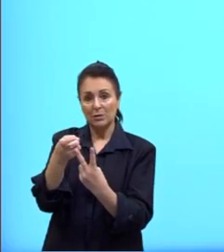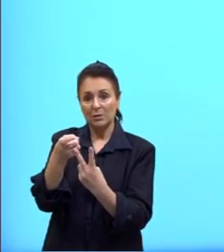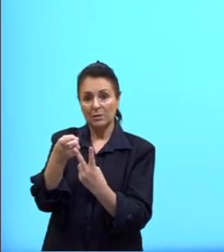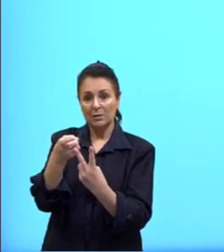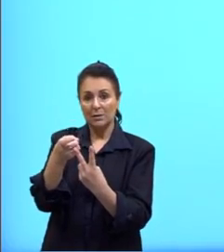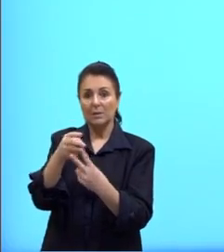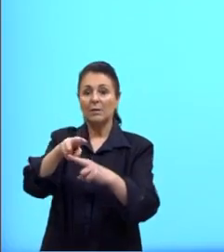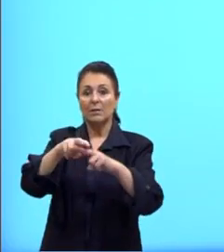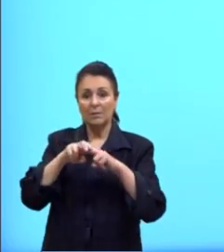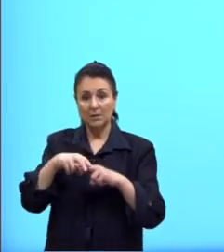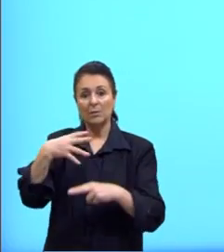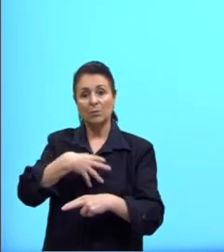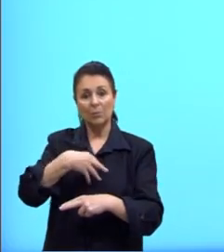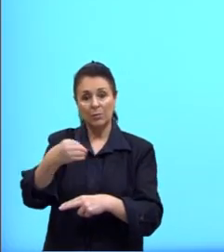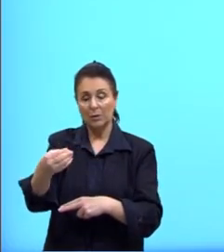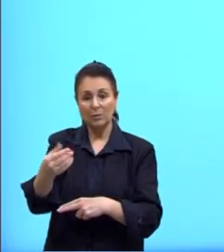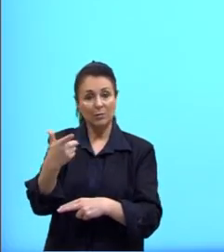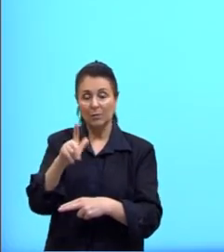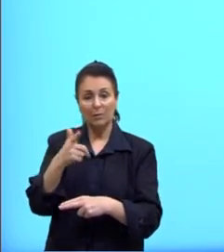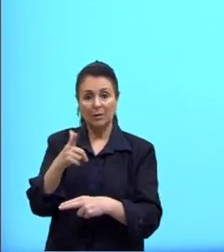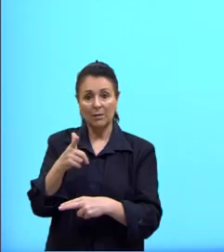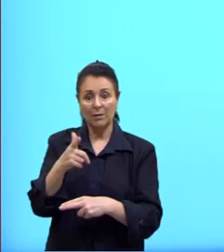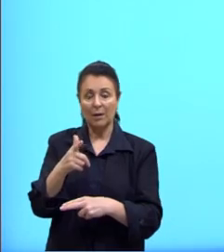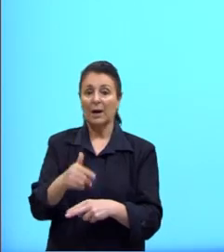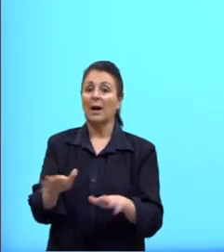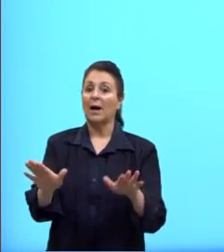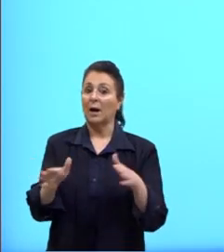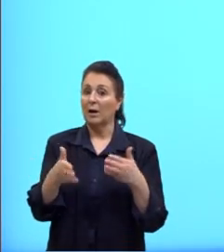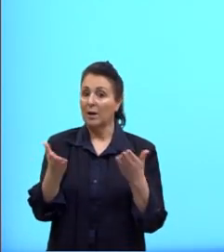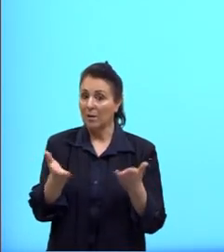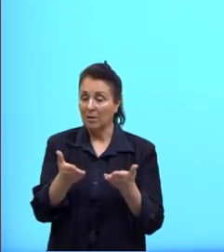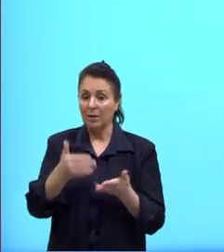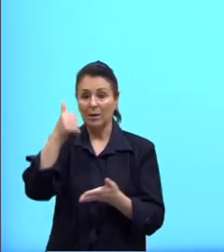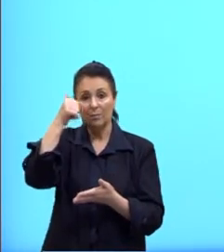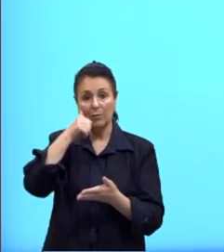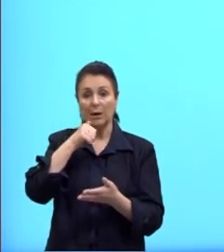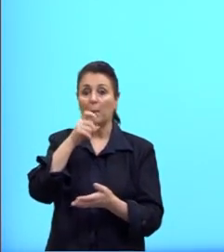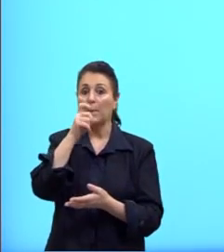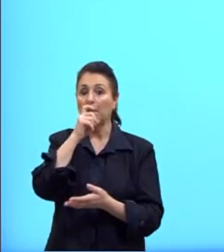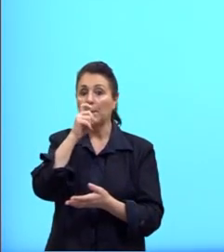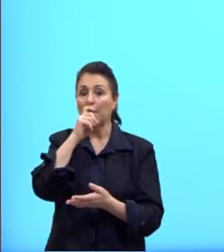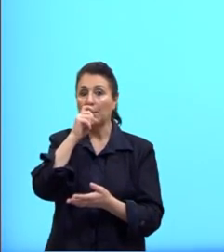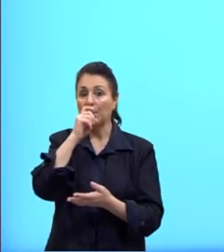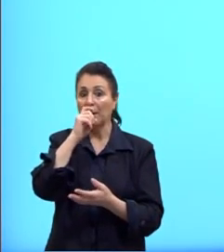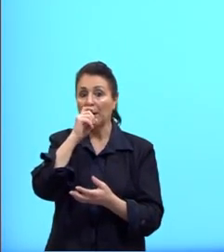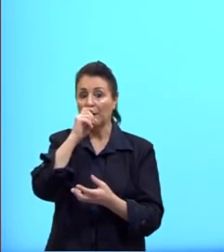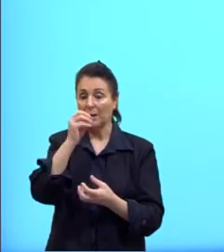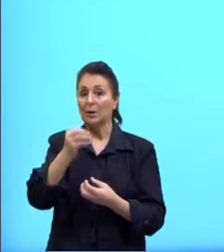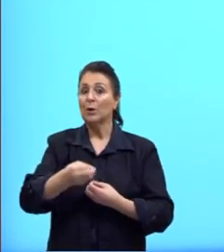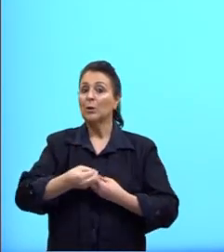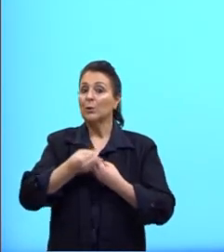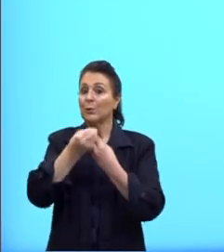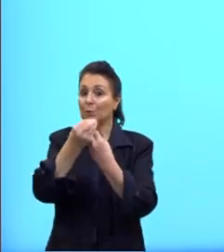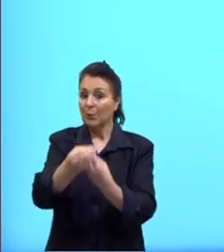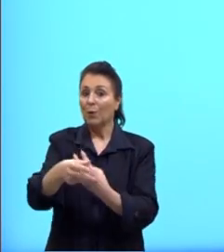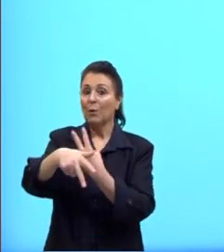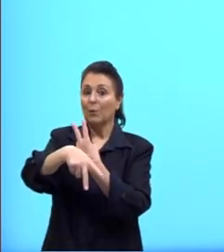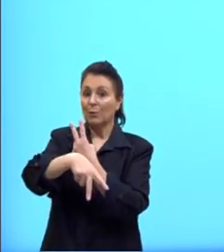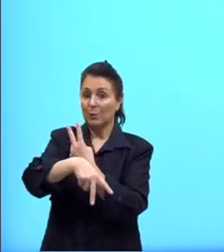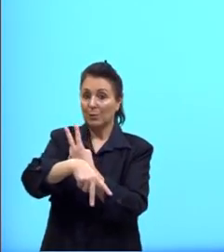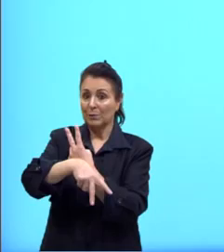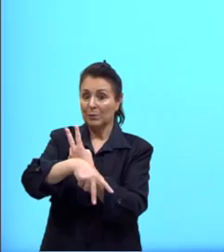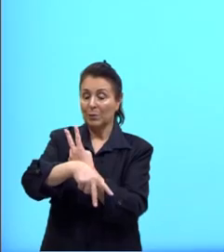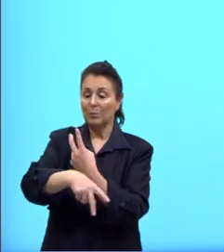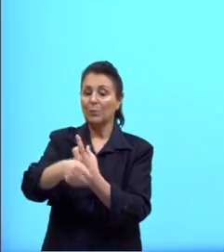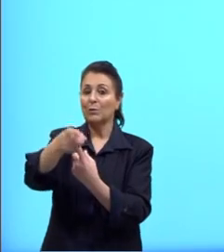afetados quando é filha mulher quer dizer que o pai deu o seu cromossomo x